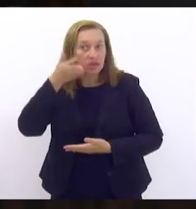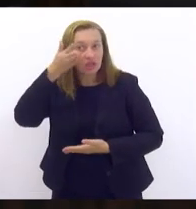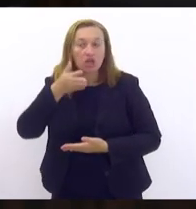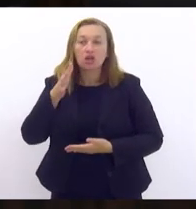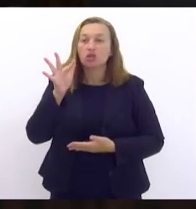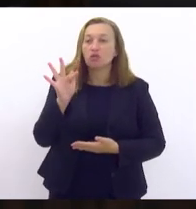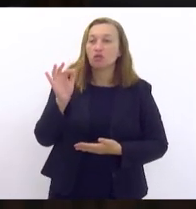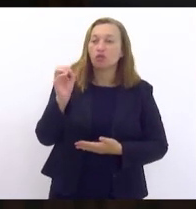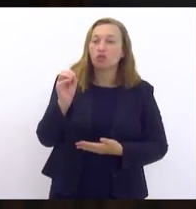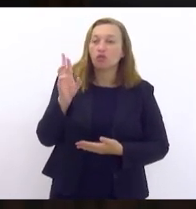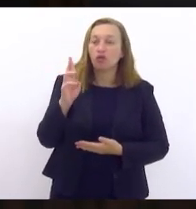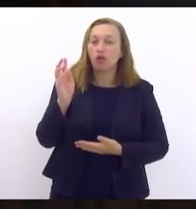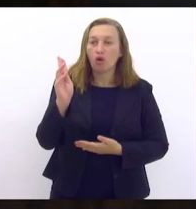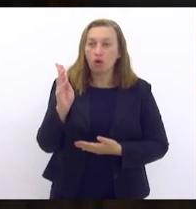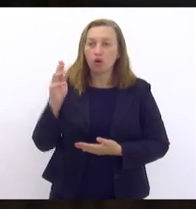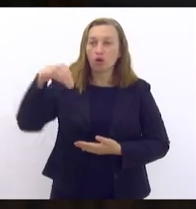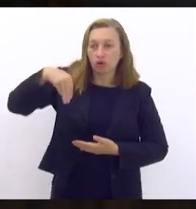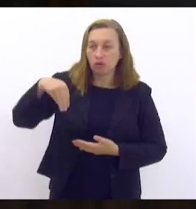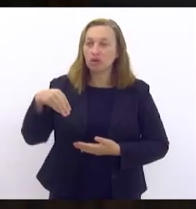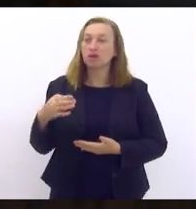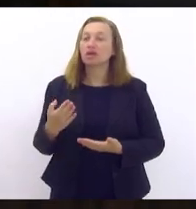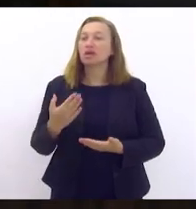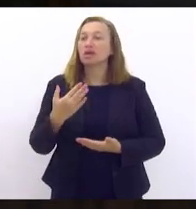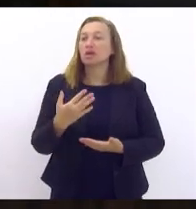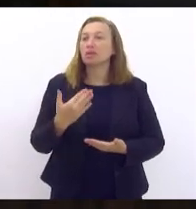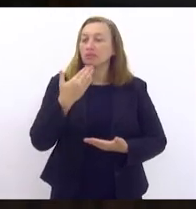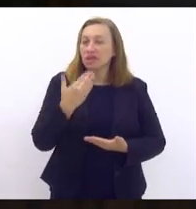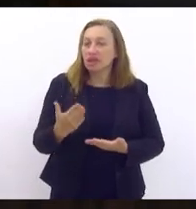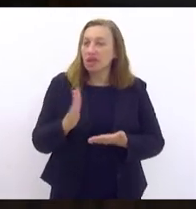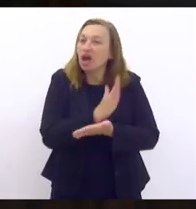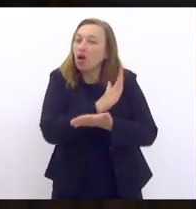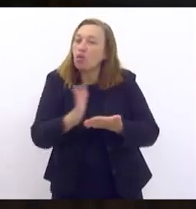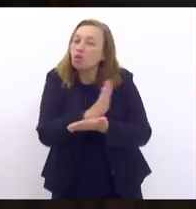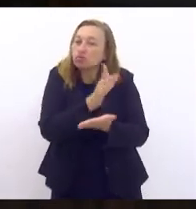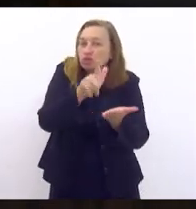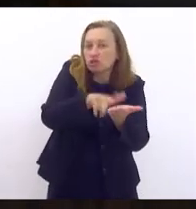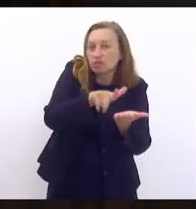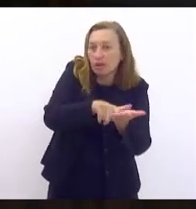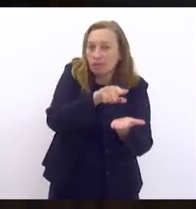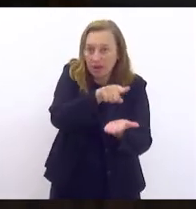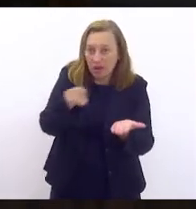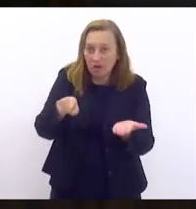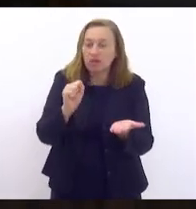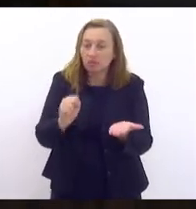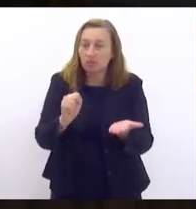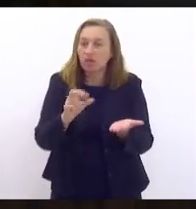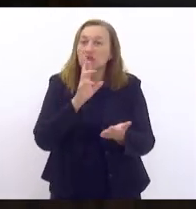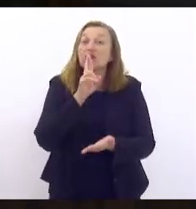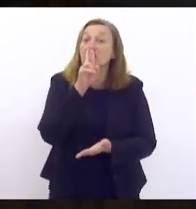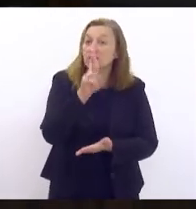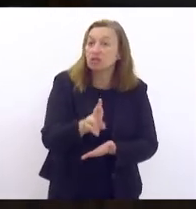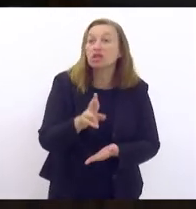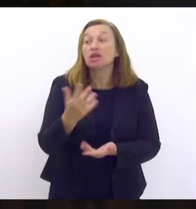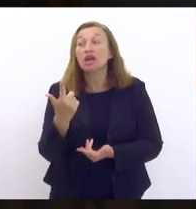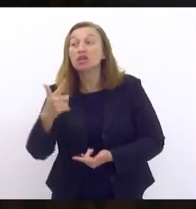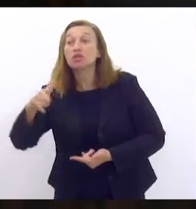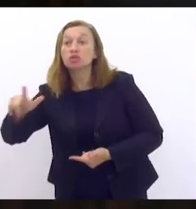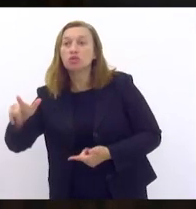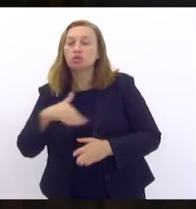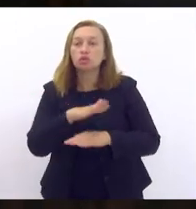irá solicitar algumas algumas dessas fichas né a partir do fórum Para que sejam respondidos e as demais